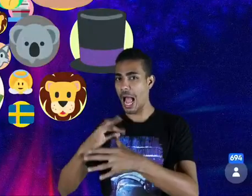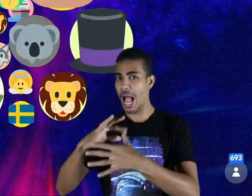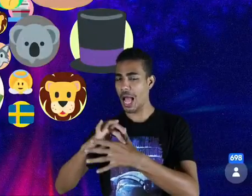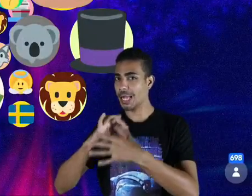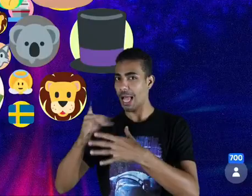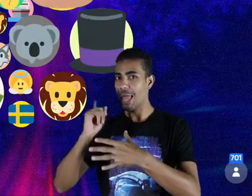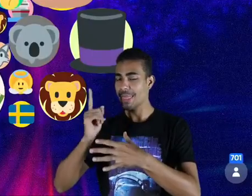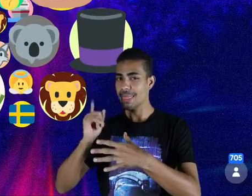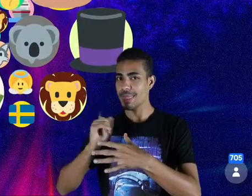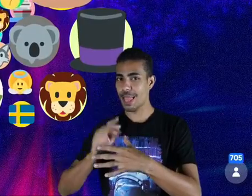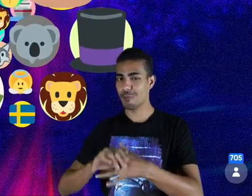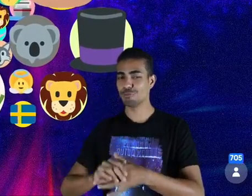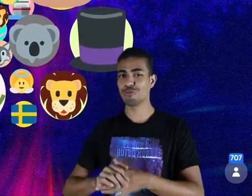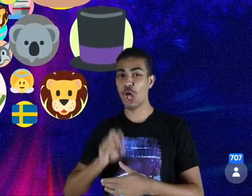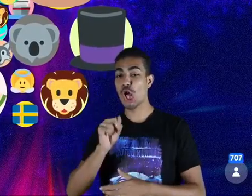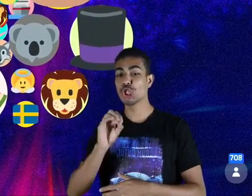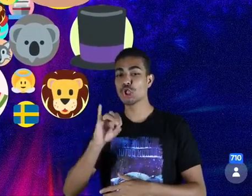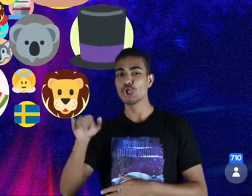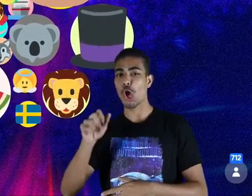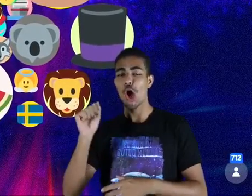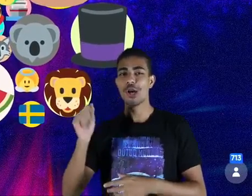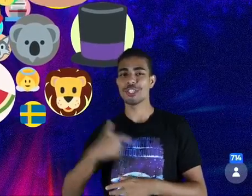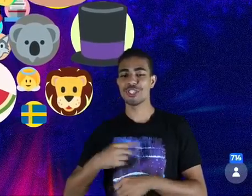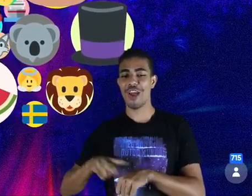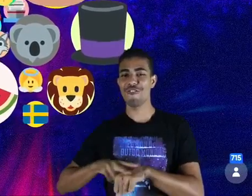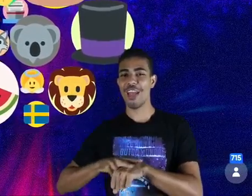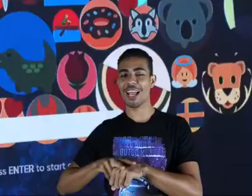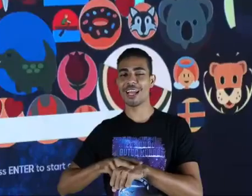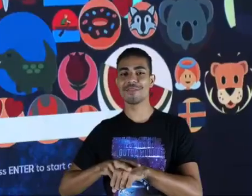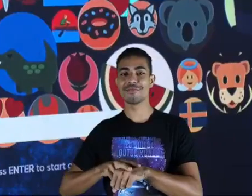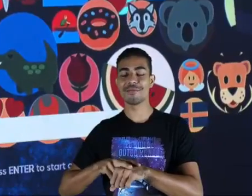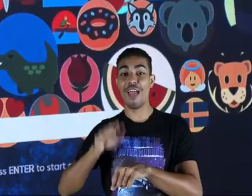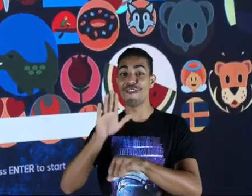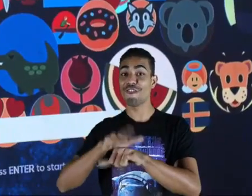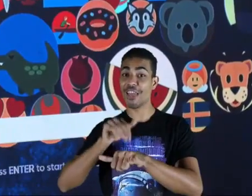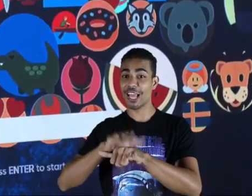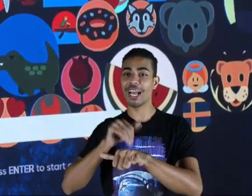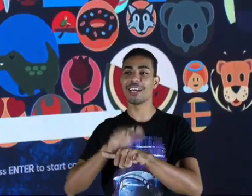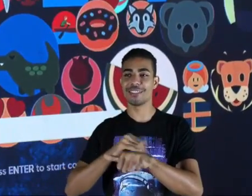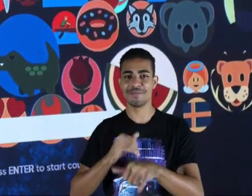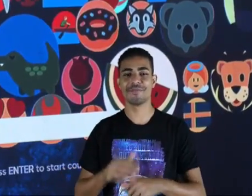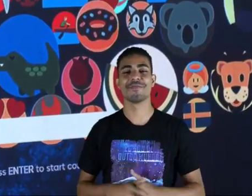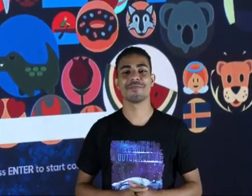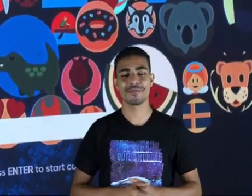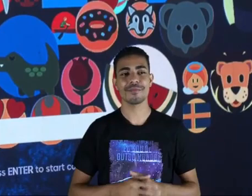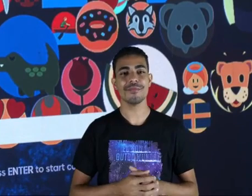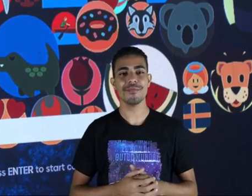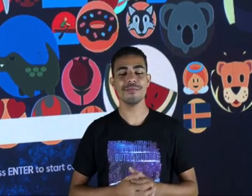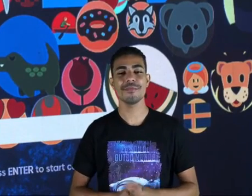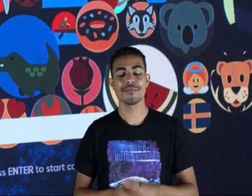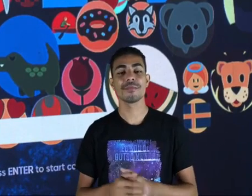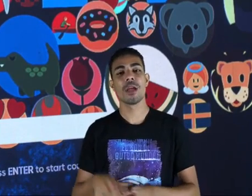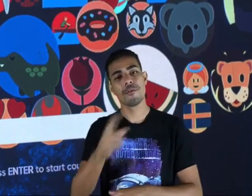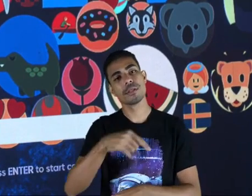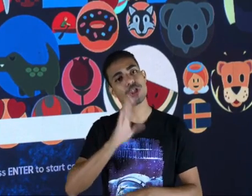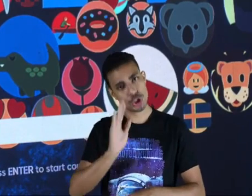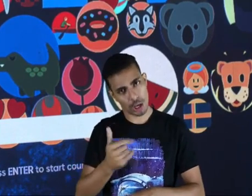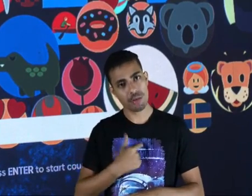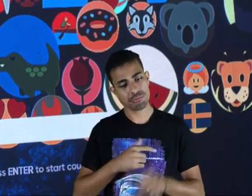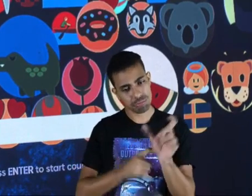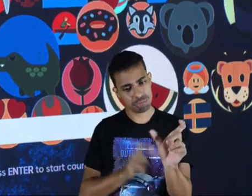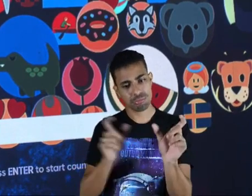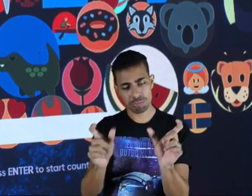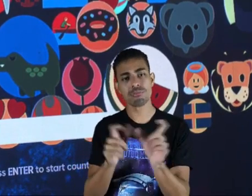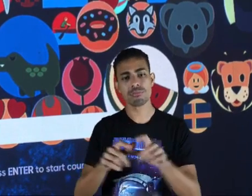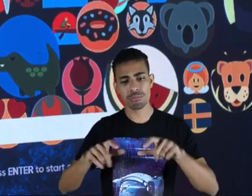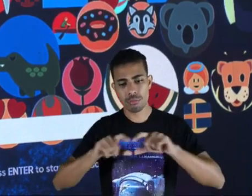ali, olha ali o gatinho com o coração no olho, as pegadinhas. Escolhe aí, meu filho, o que vai representar você. Você já colocou seu nome, seu sobrenome, seu